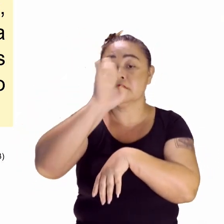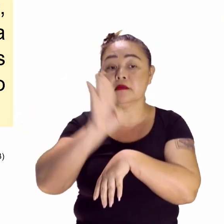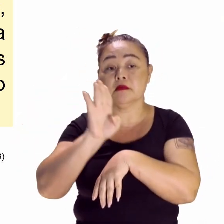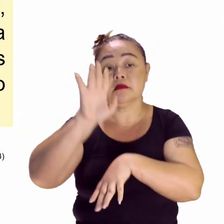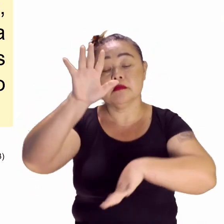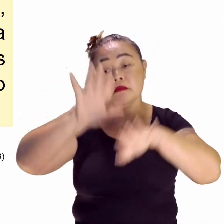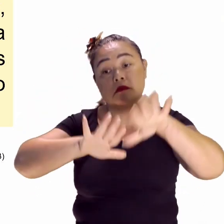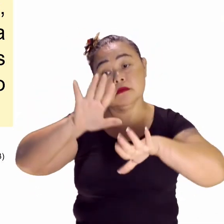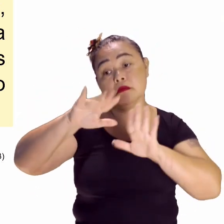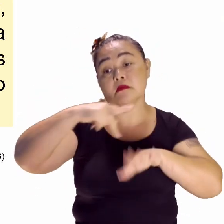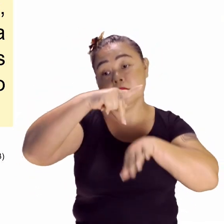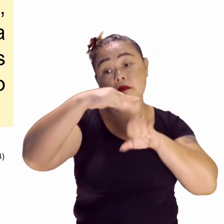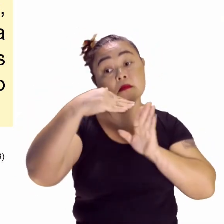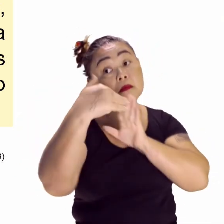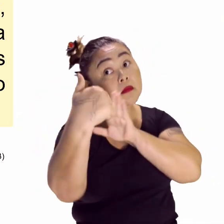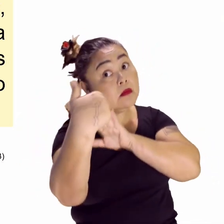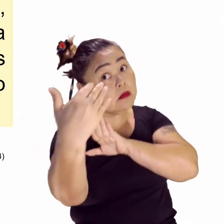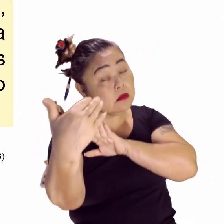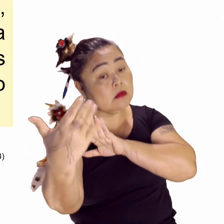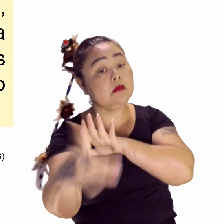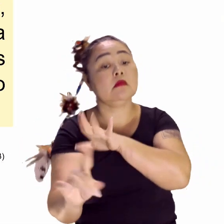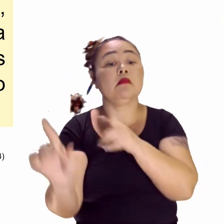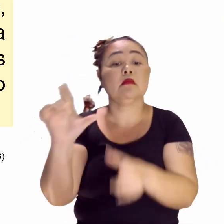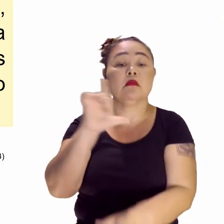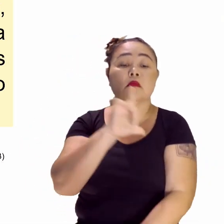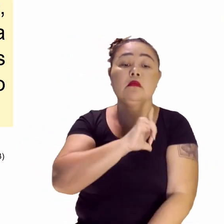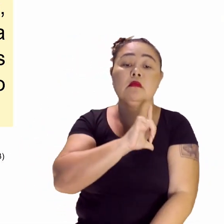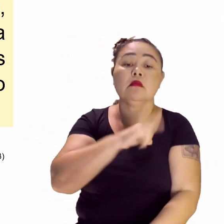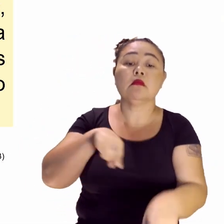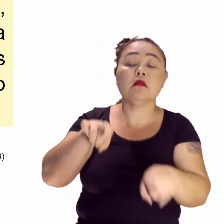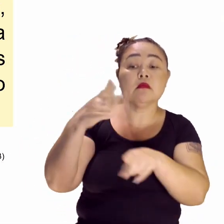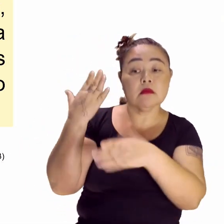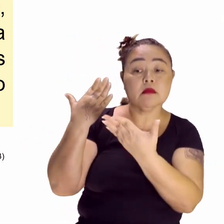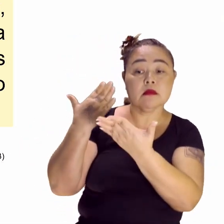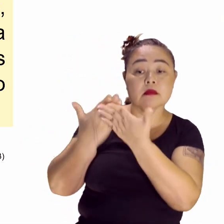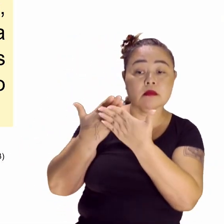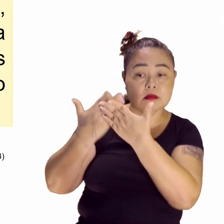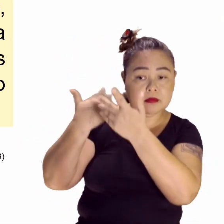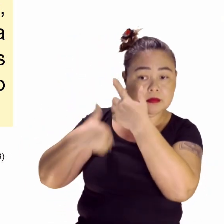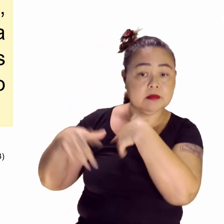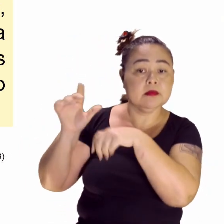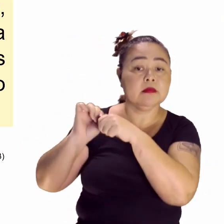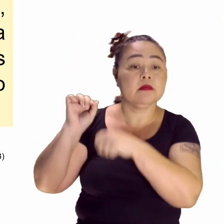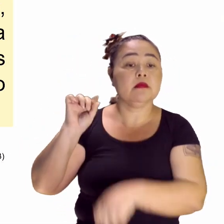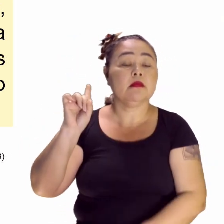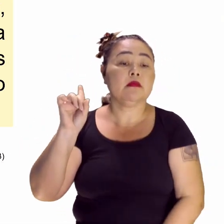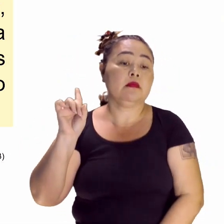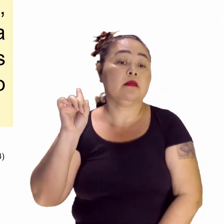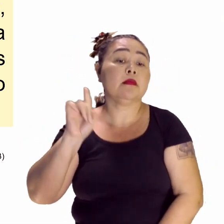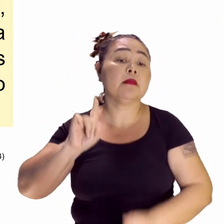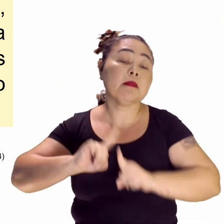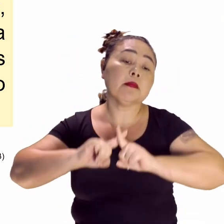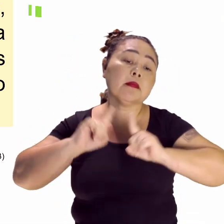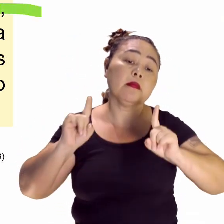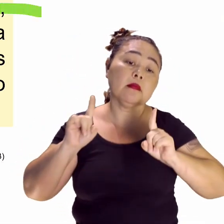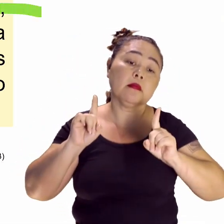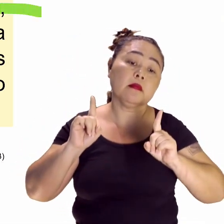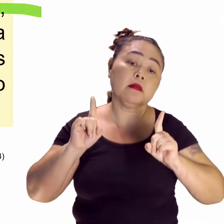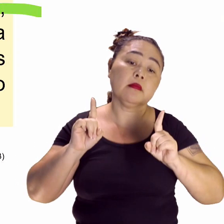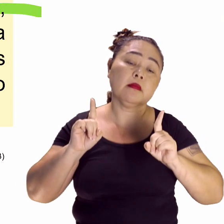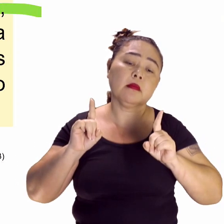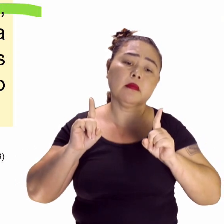Brasil inclusive alguns países vizinhos vimos isso em aulas passadas também né Rogério Com certeza